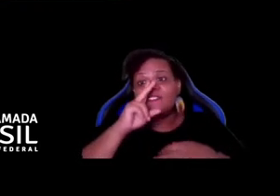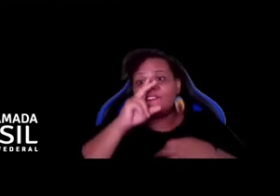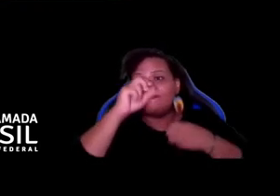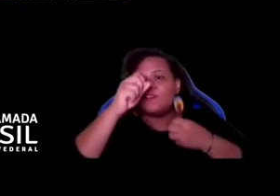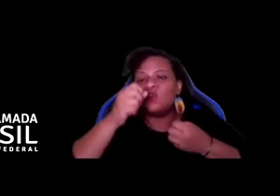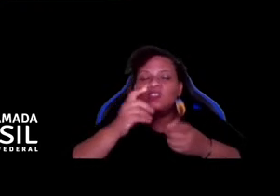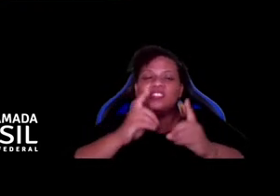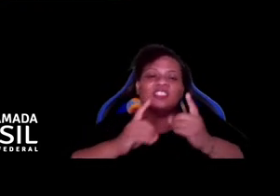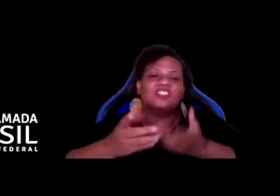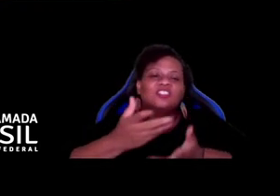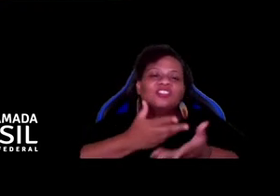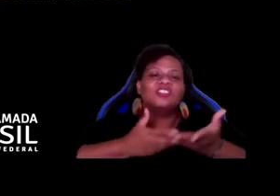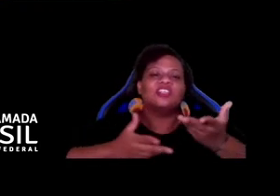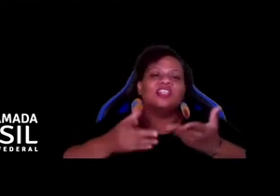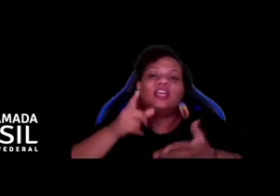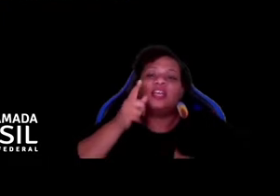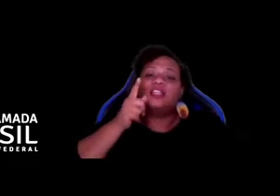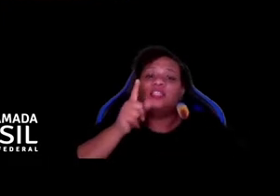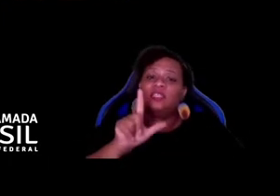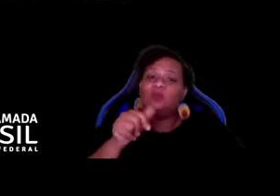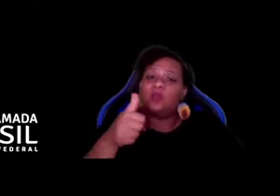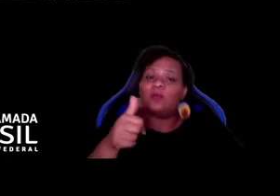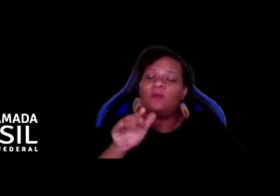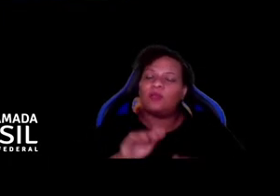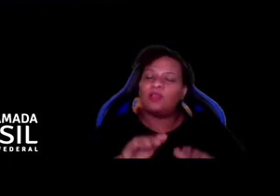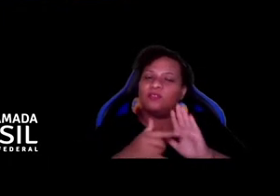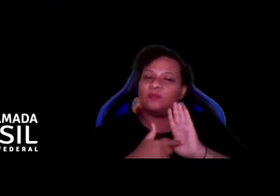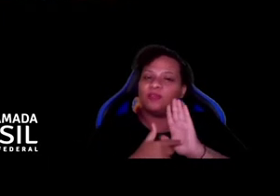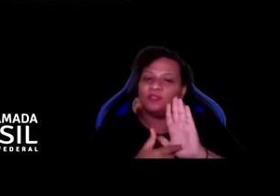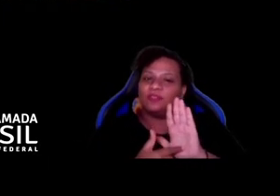língua materna, fica mais ou menos assim.